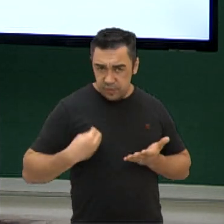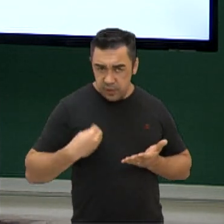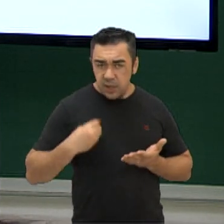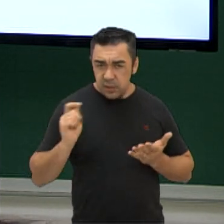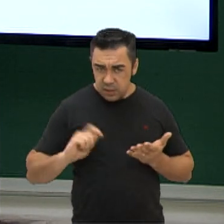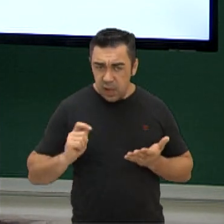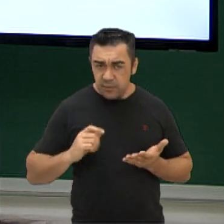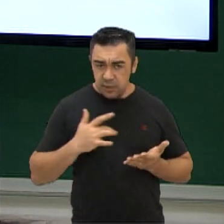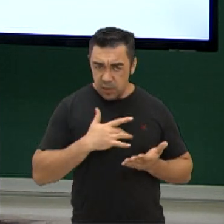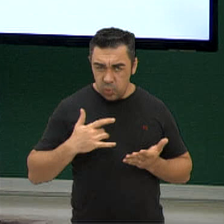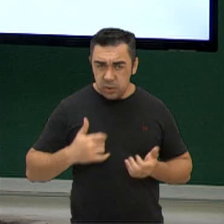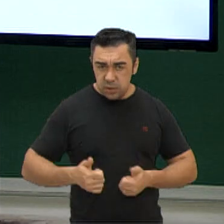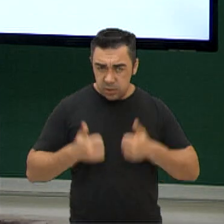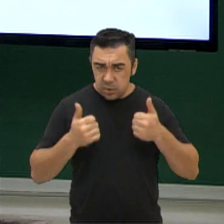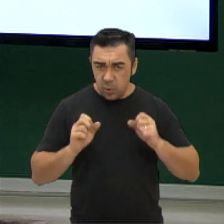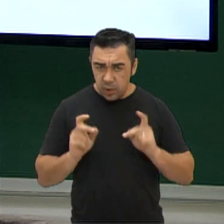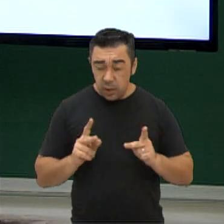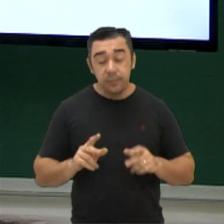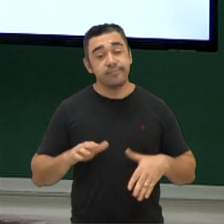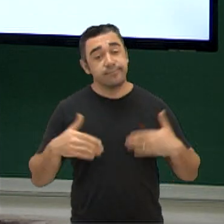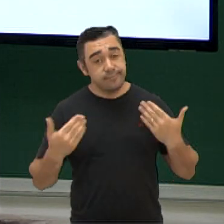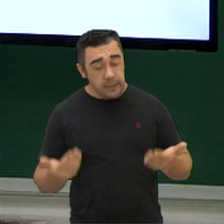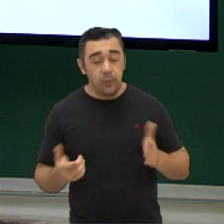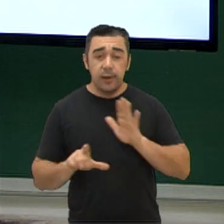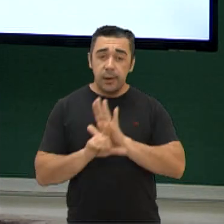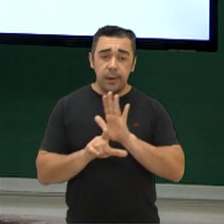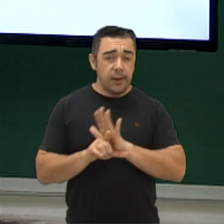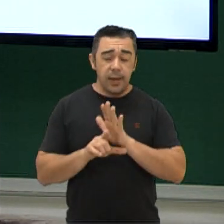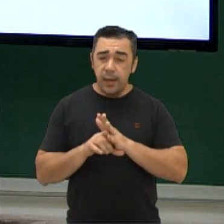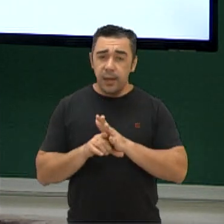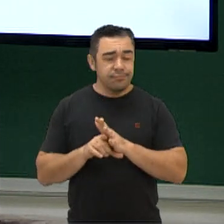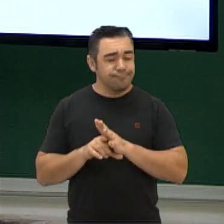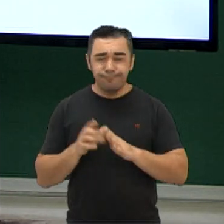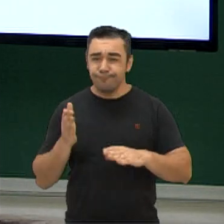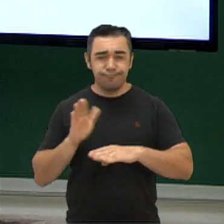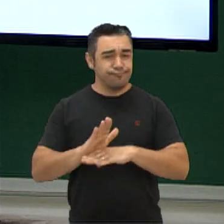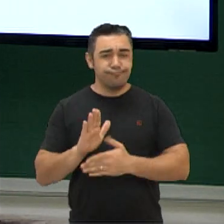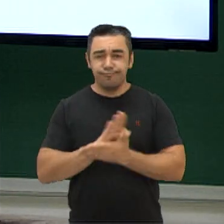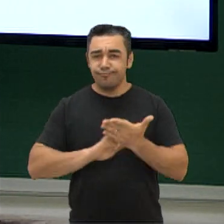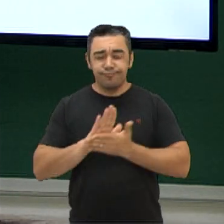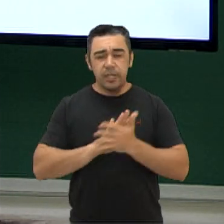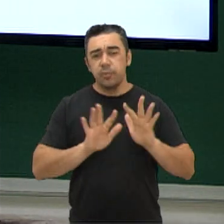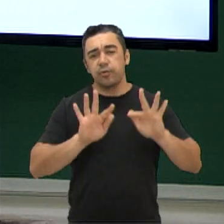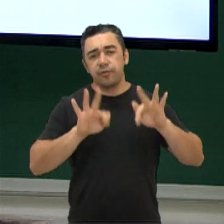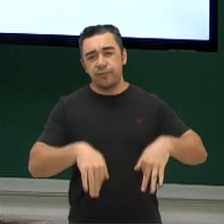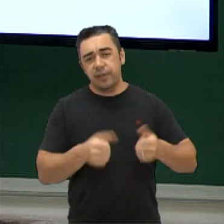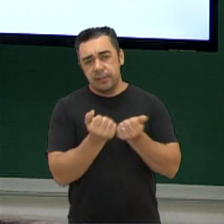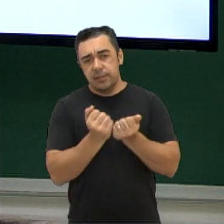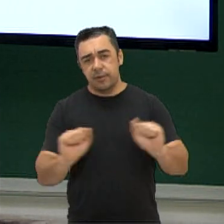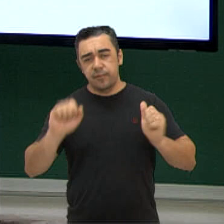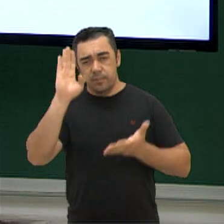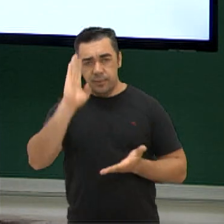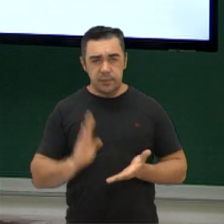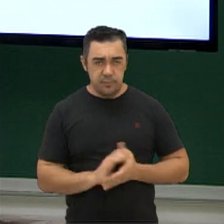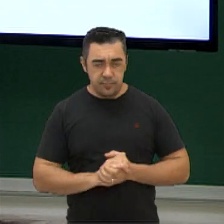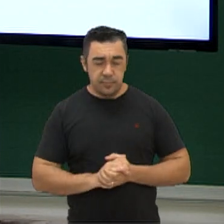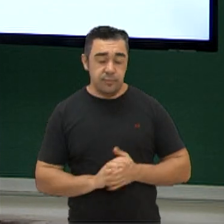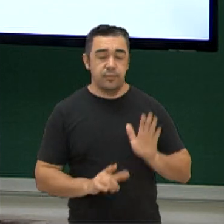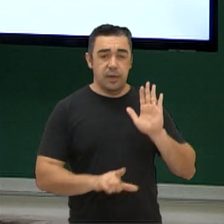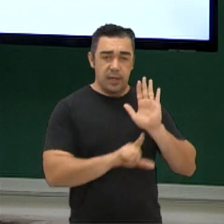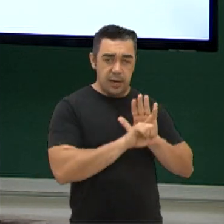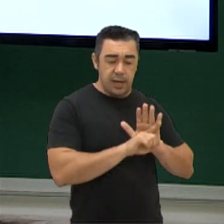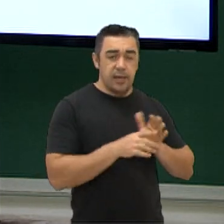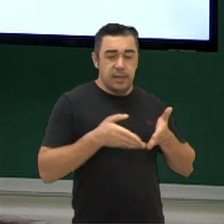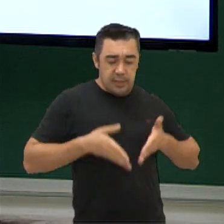com condição de saúde? Então é mais uma lei que pouco vai contribuir para o fim da escravidão no Brasil, né? Tanto a lei